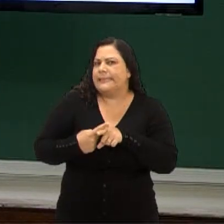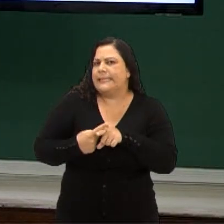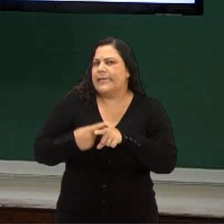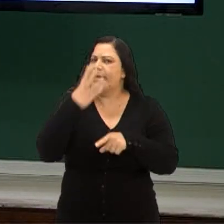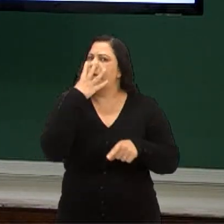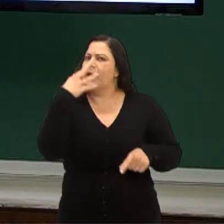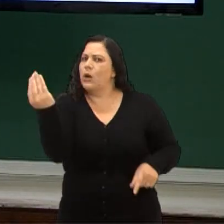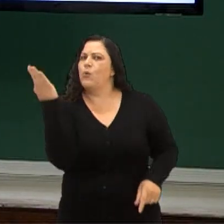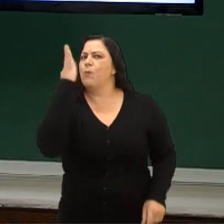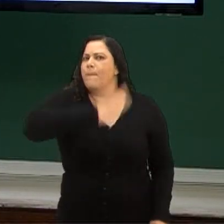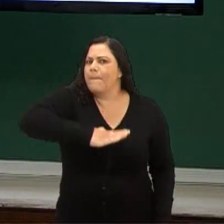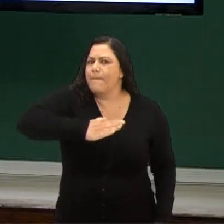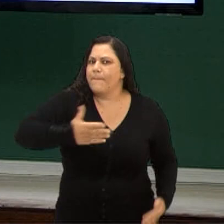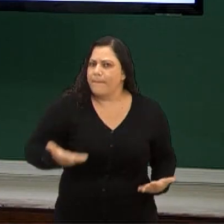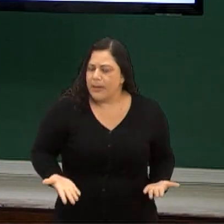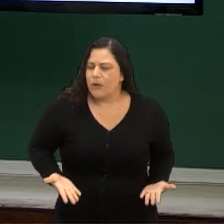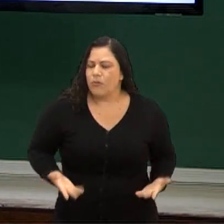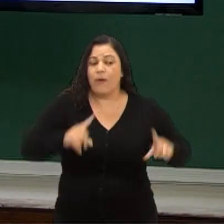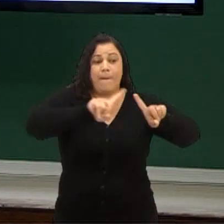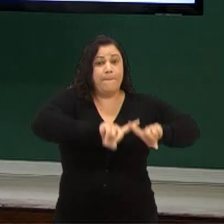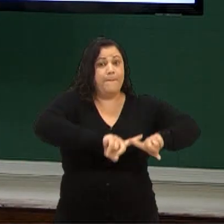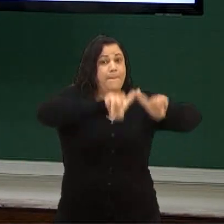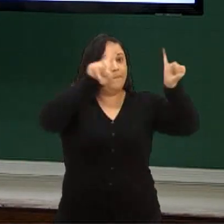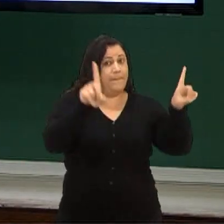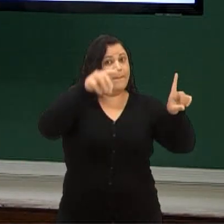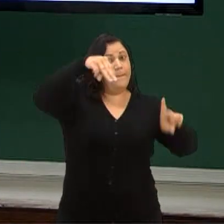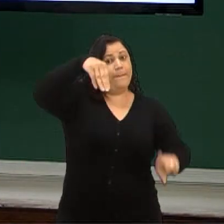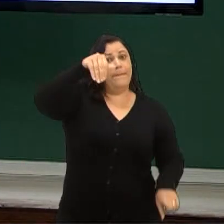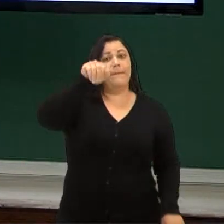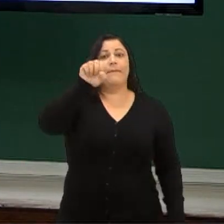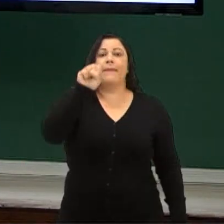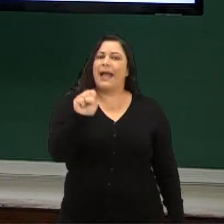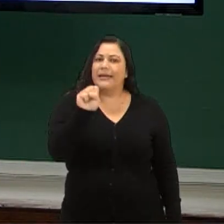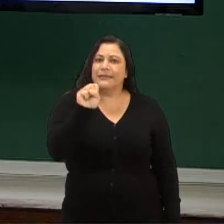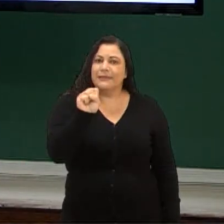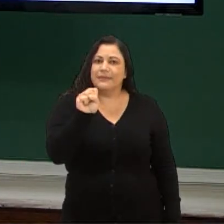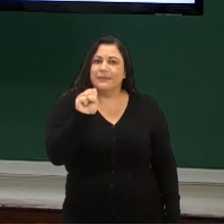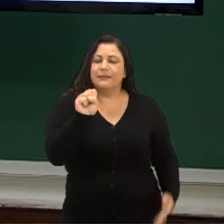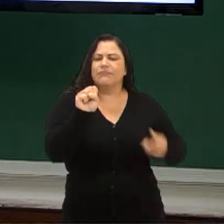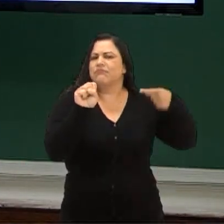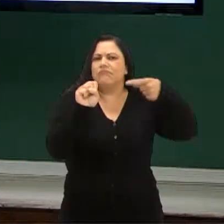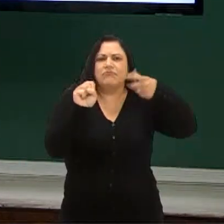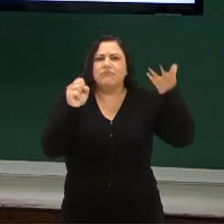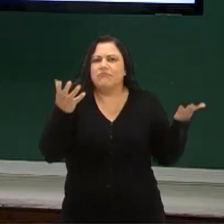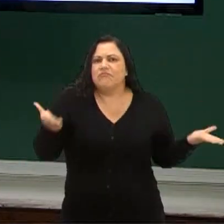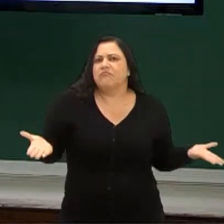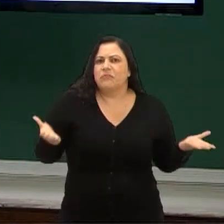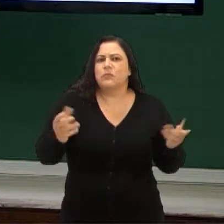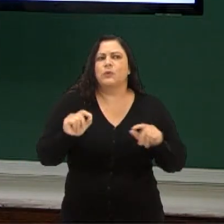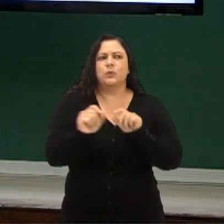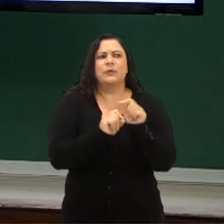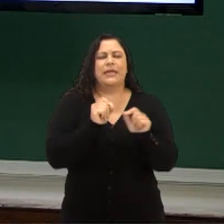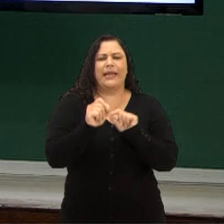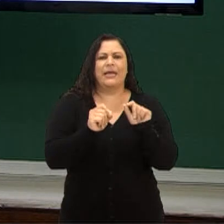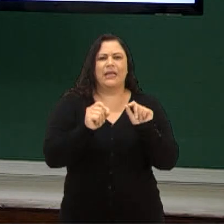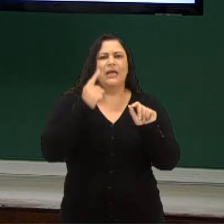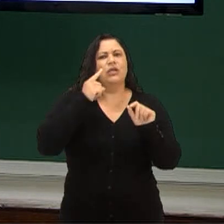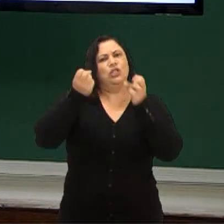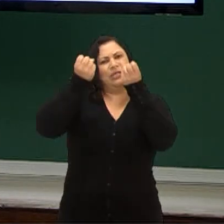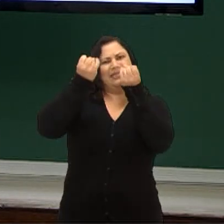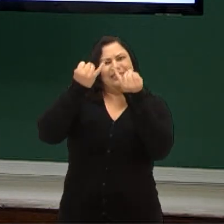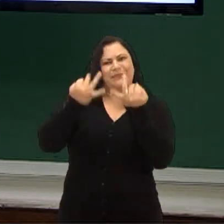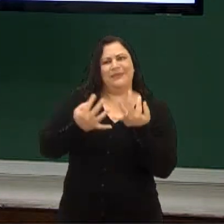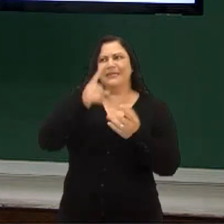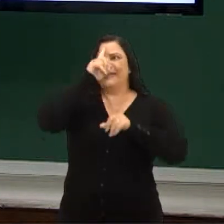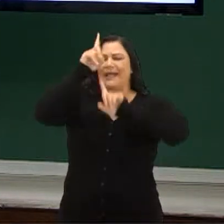lobo mau? Repare que este mas, meus amigos, ele está dando uma ênfase aqui. Vocês já ouviram falar da partícula expletiva, que dá uma